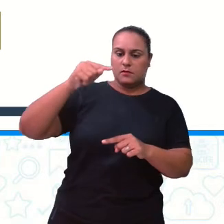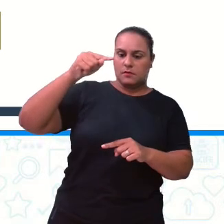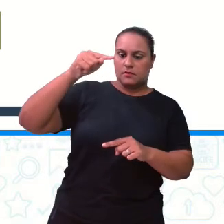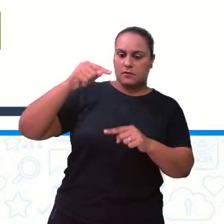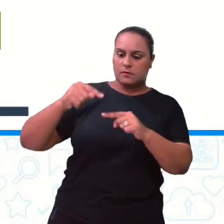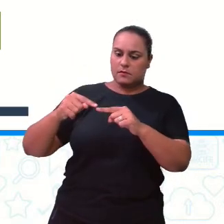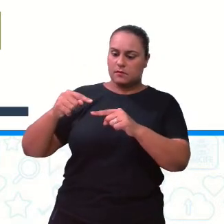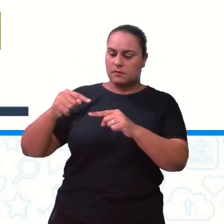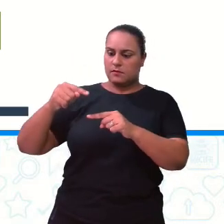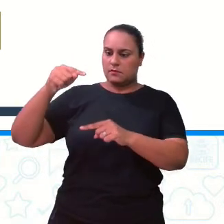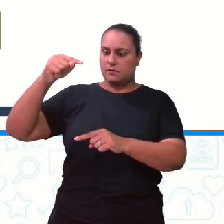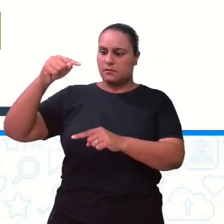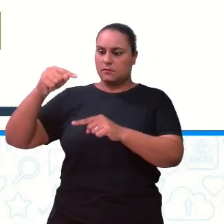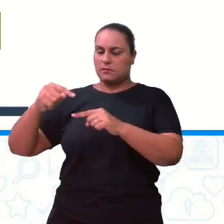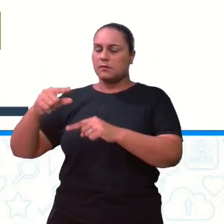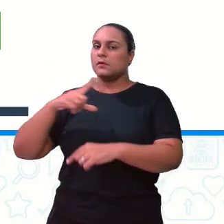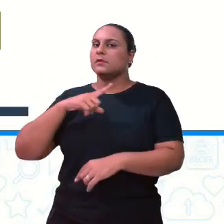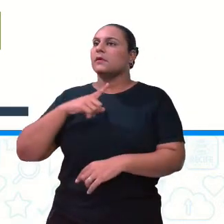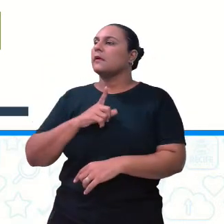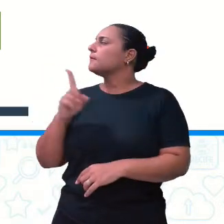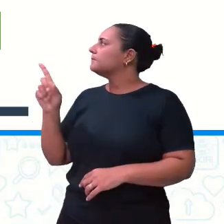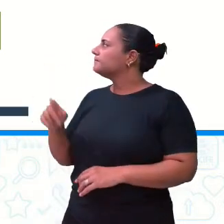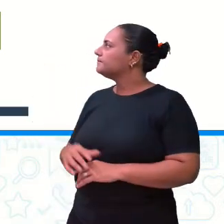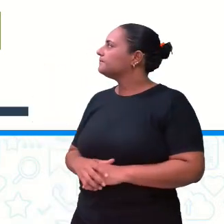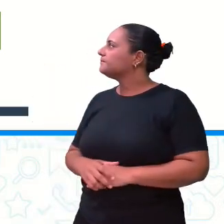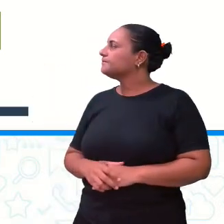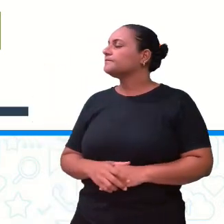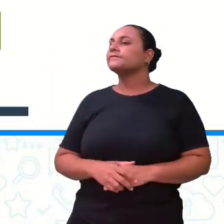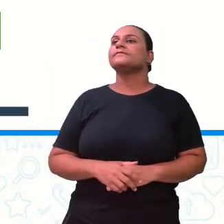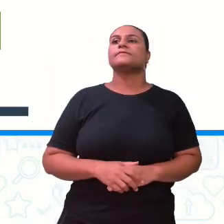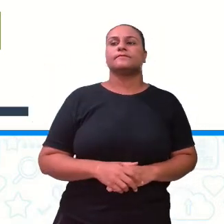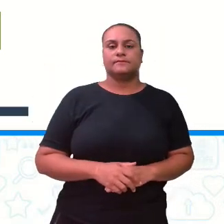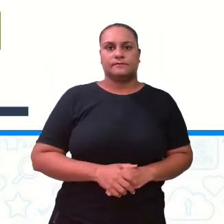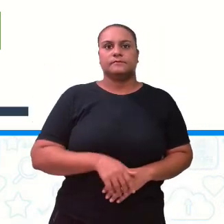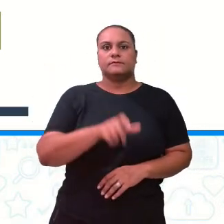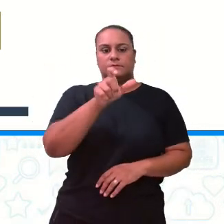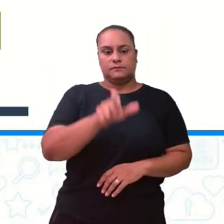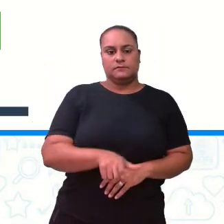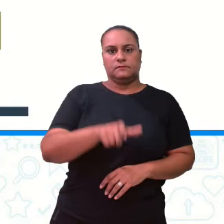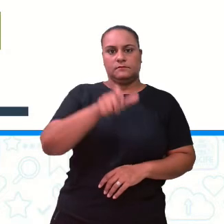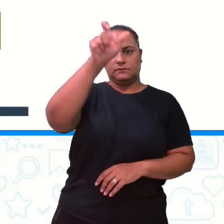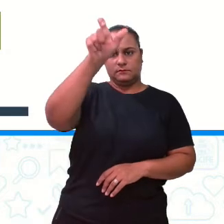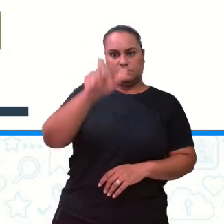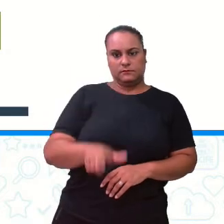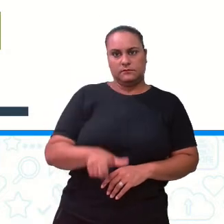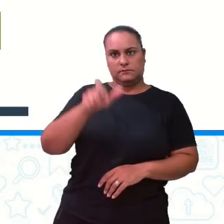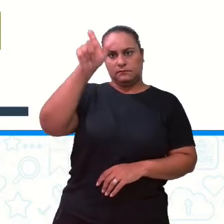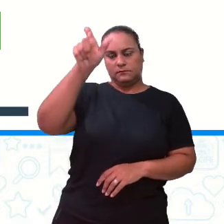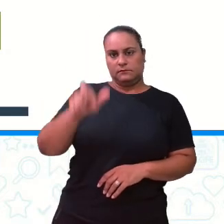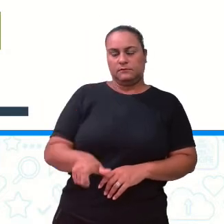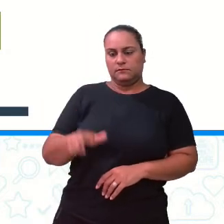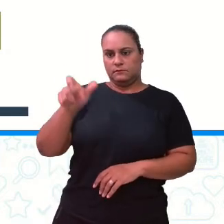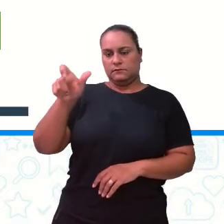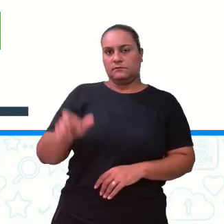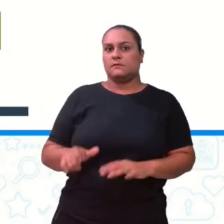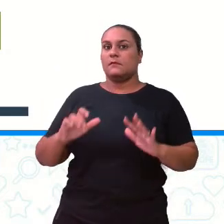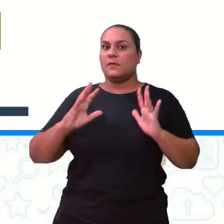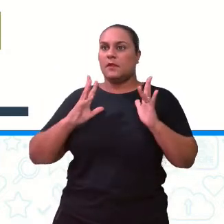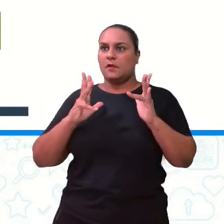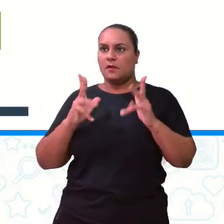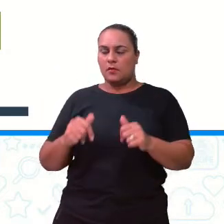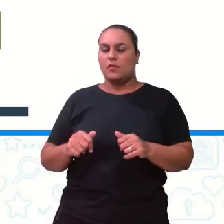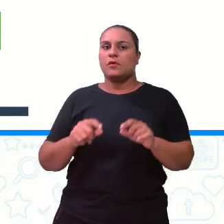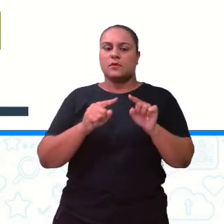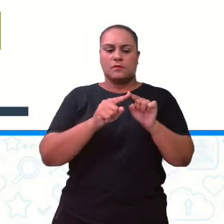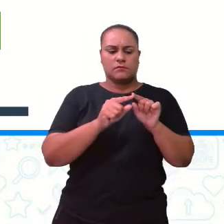ó. Eu tenho aqui essas barras na vertical. Observem que todas elas têm a